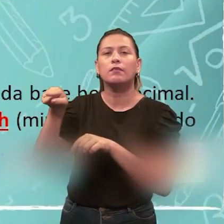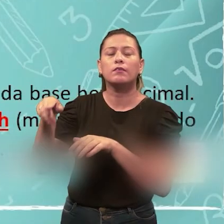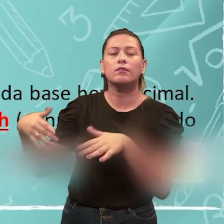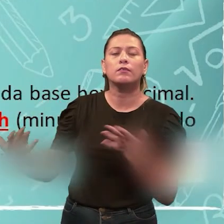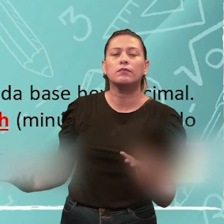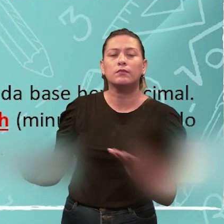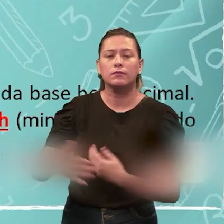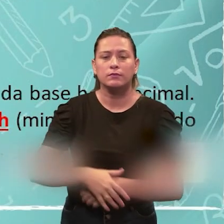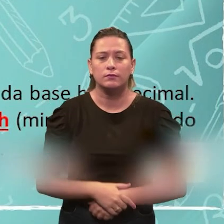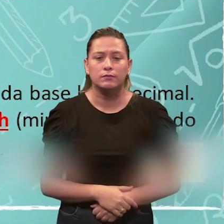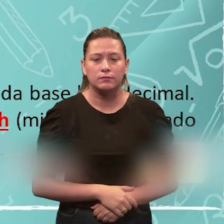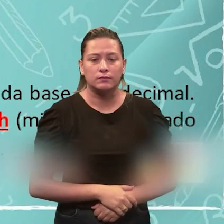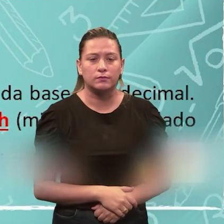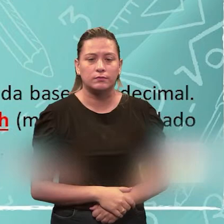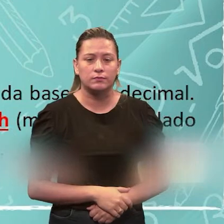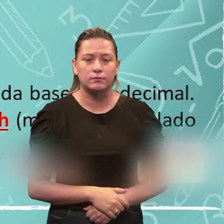11011?